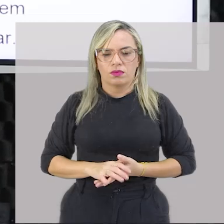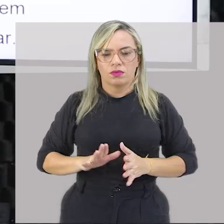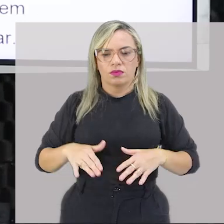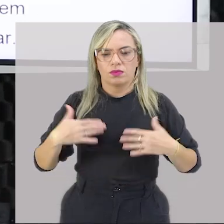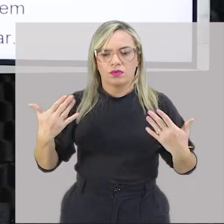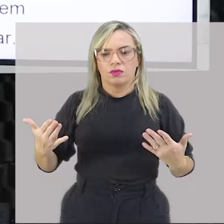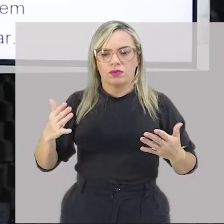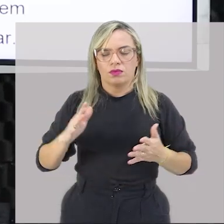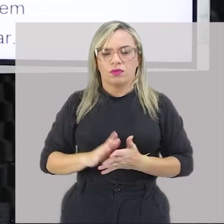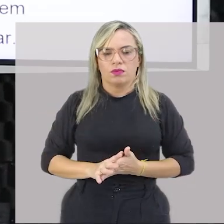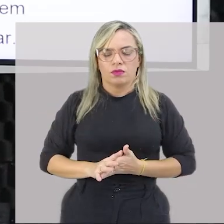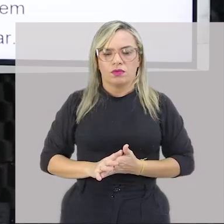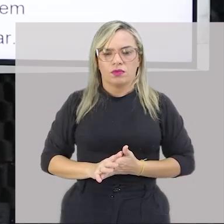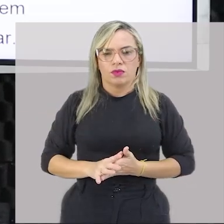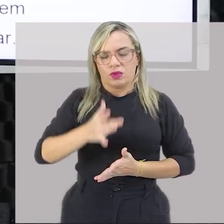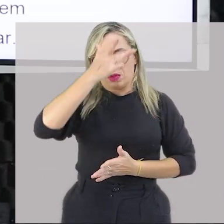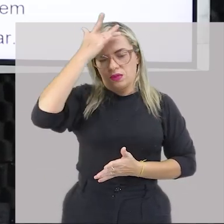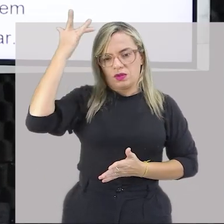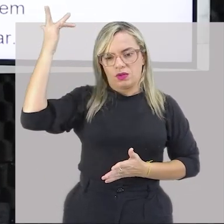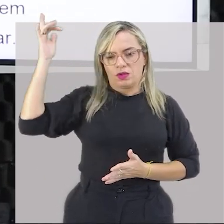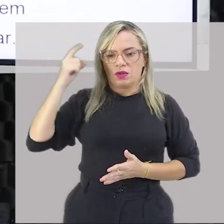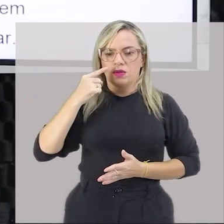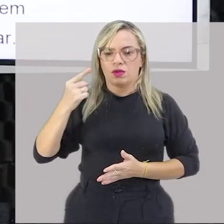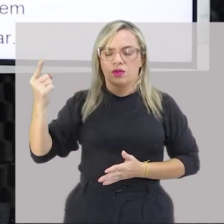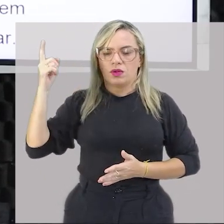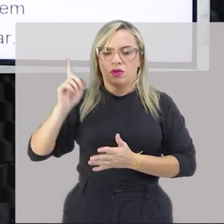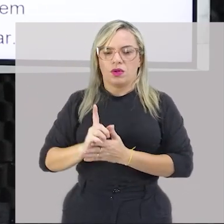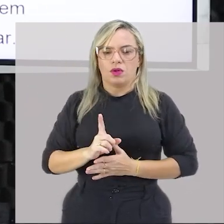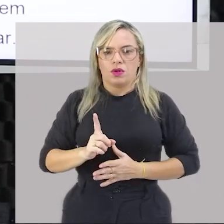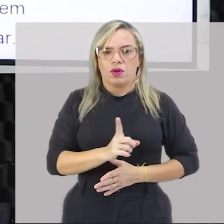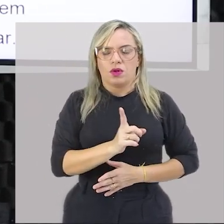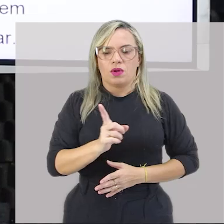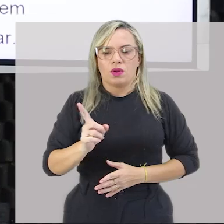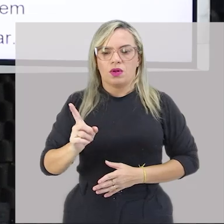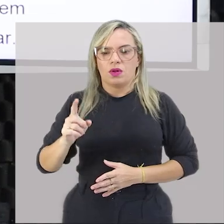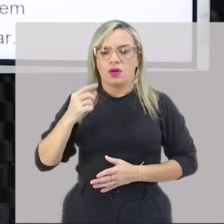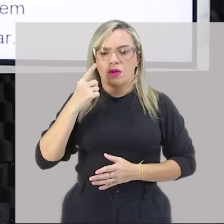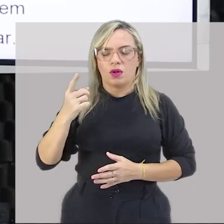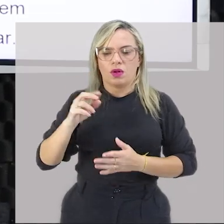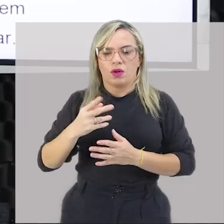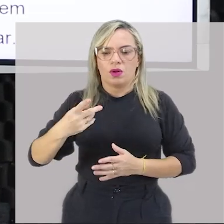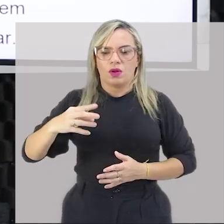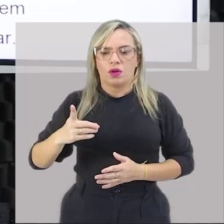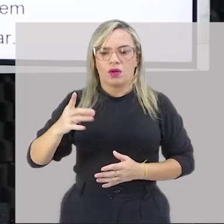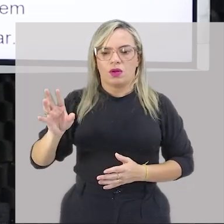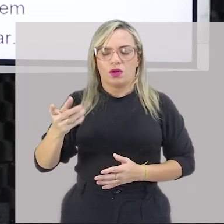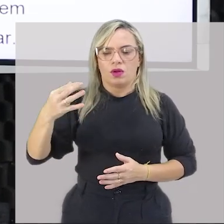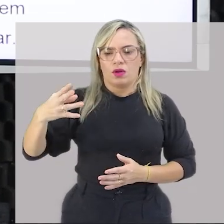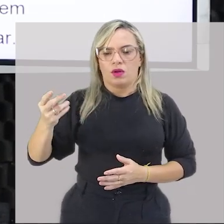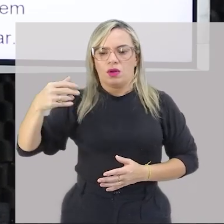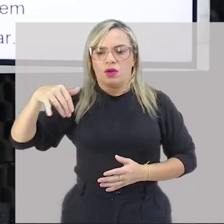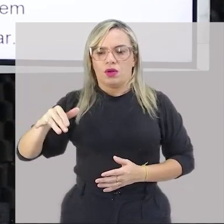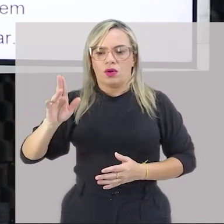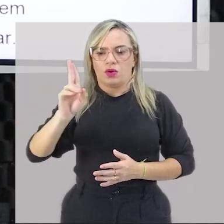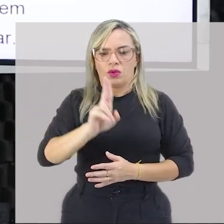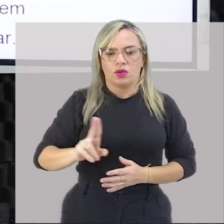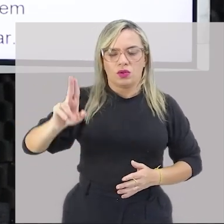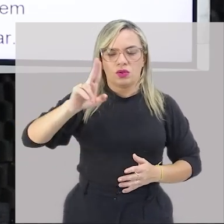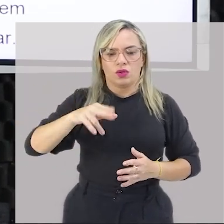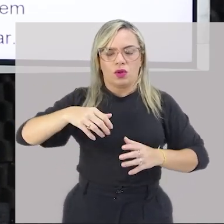Para um salto no Grand Canyon, usando motos, dois paraquedistas vão utilizar